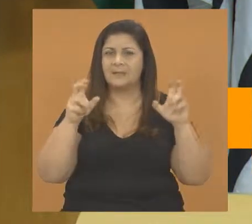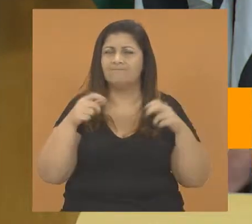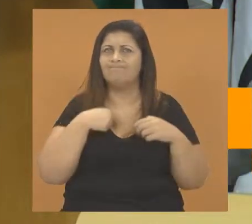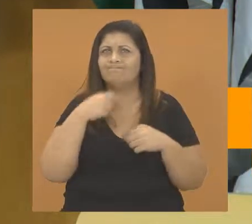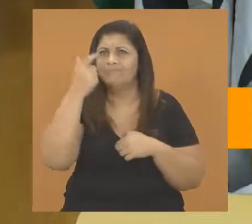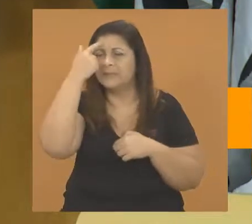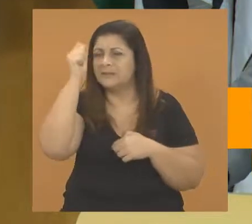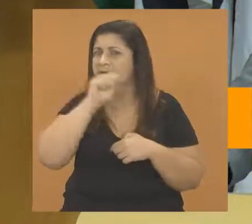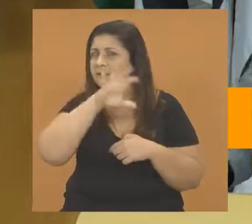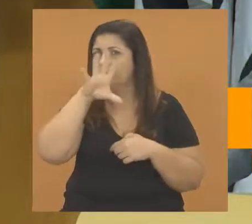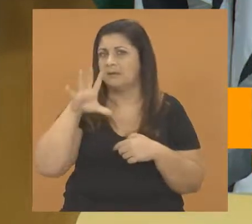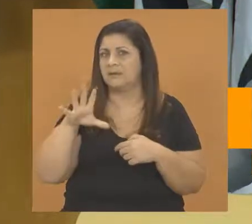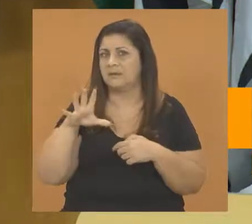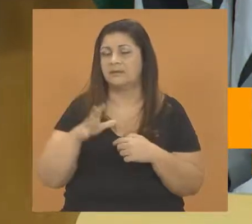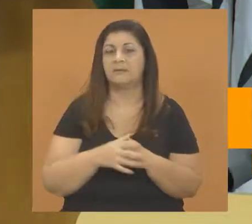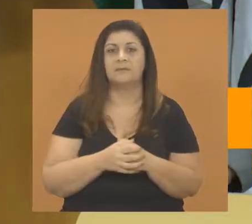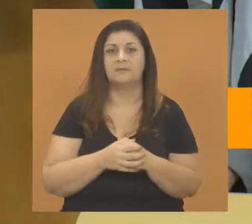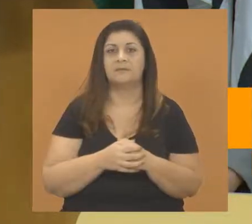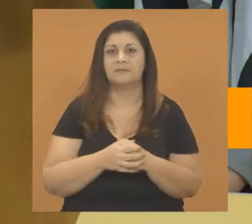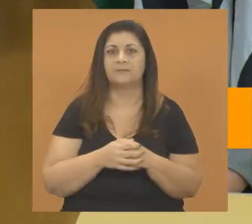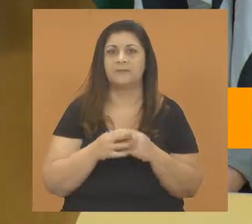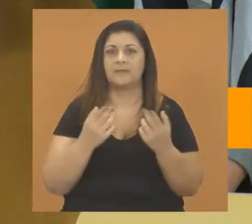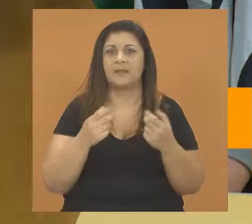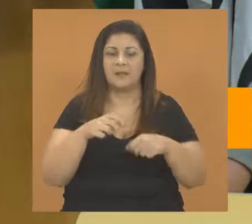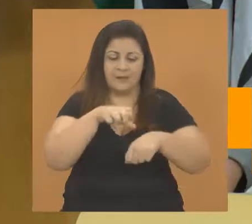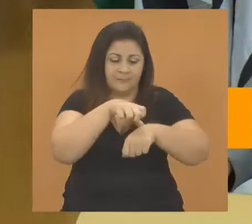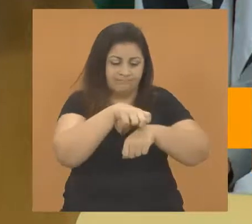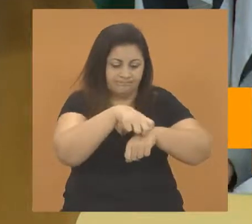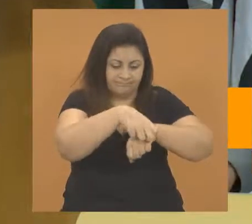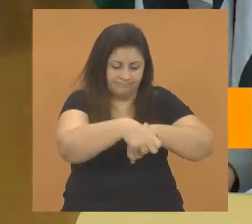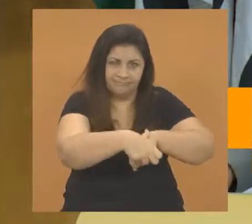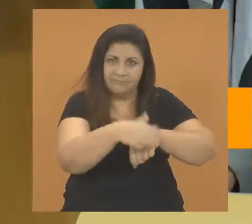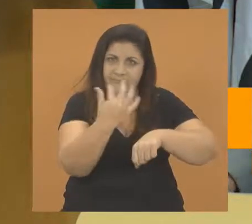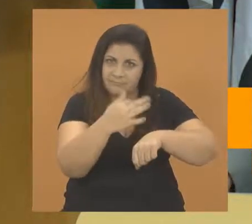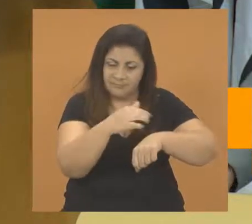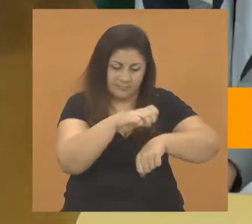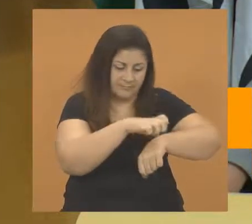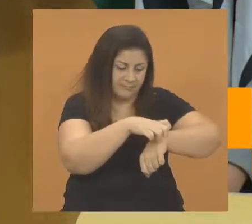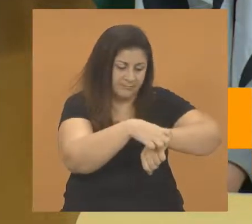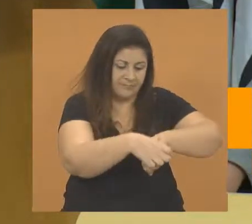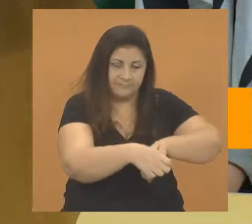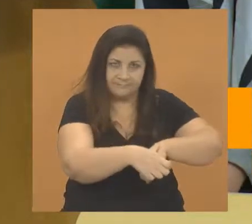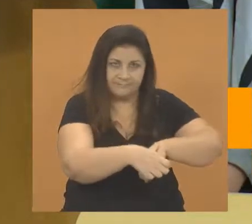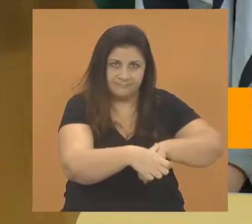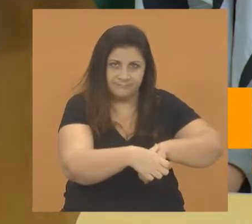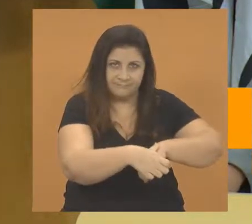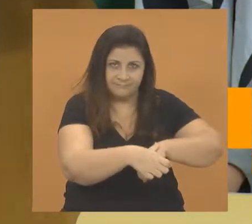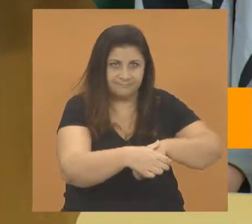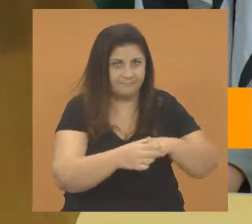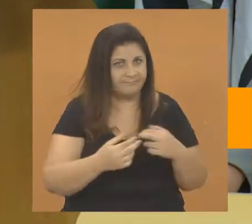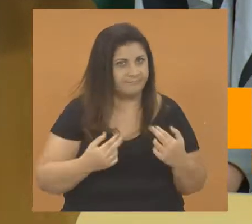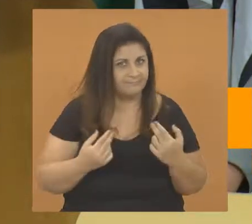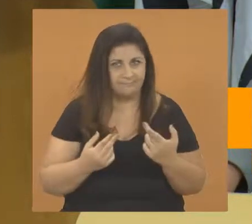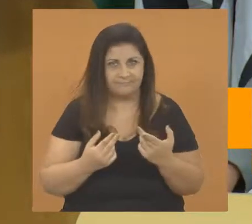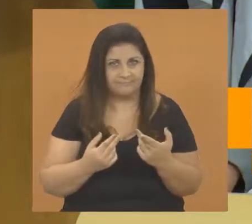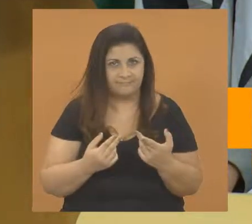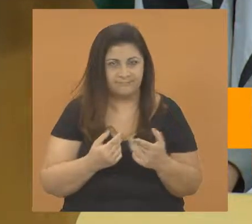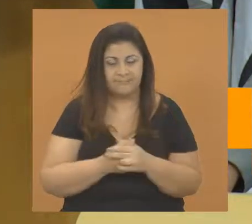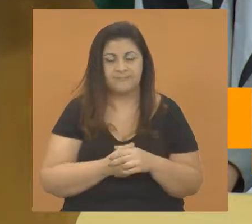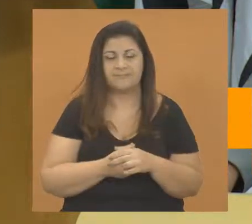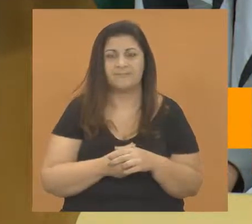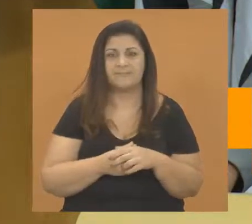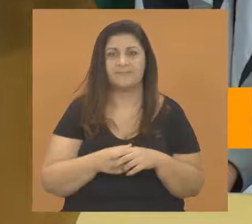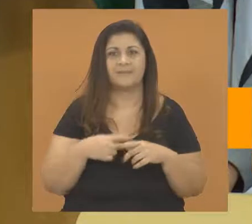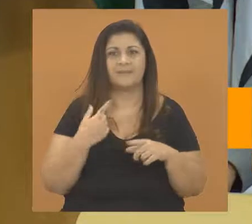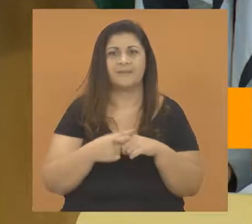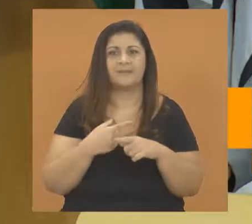isso aqui é uma espécie de bandeira onde o de um curativo para remendar ao que deveria ter